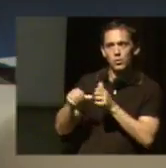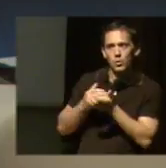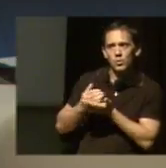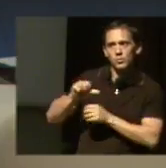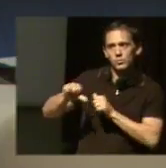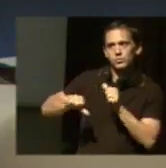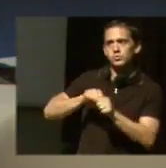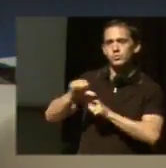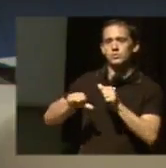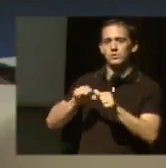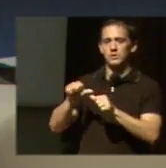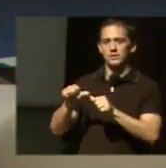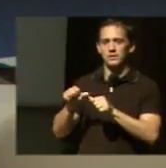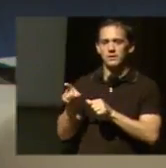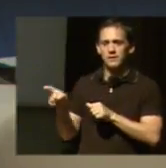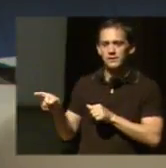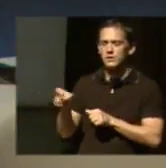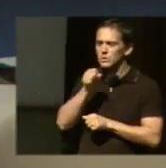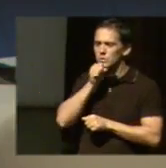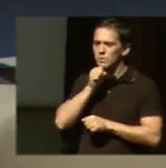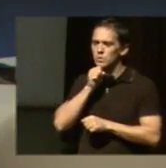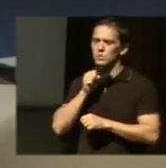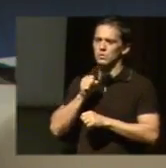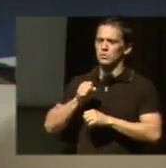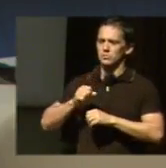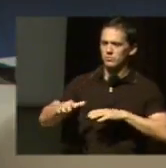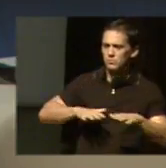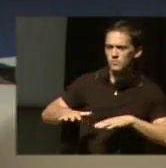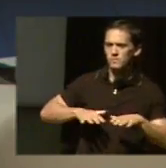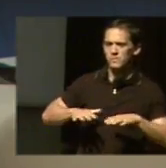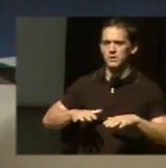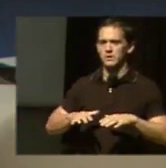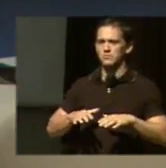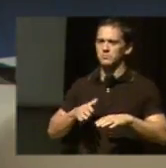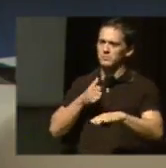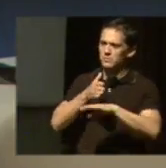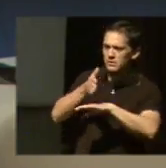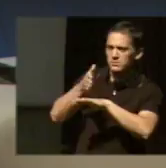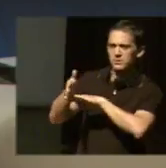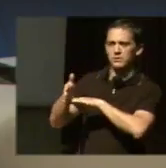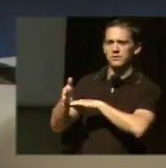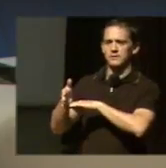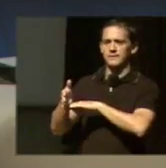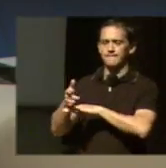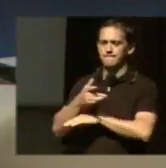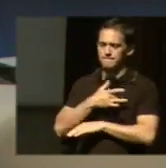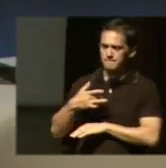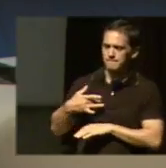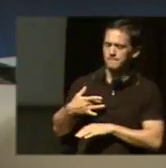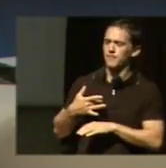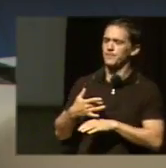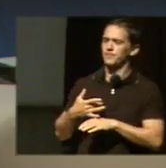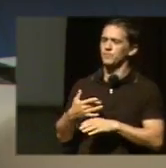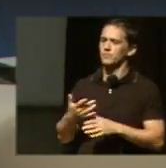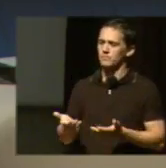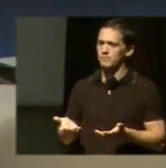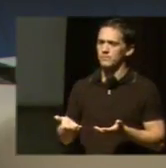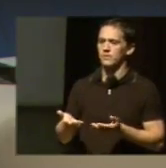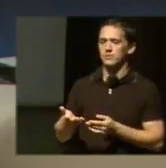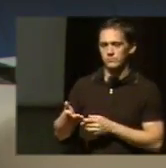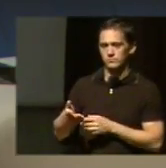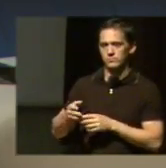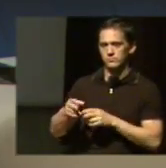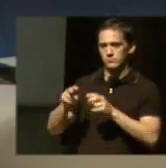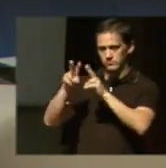o idoso que deve ser ativo, que deve participar, e uma parte muito boa, muito importante. Mas aí